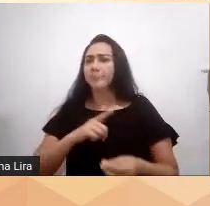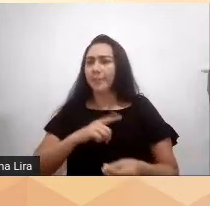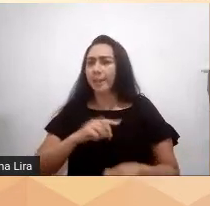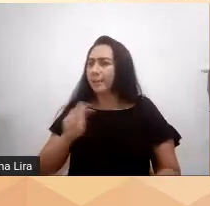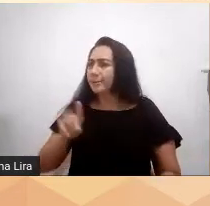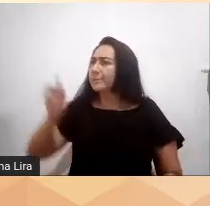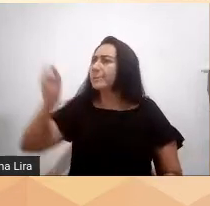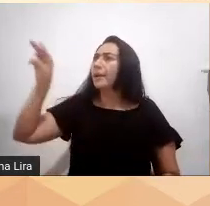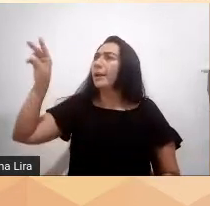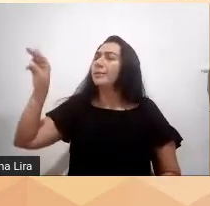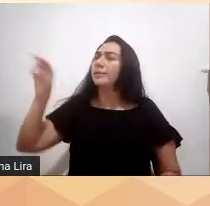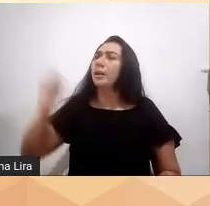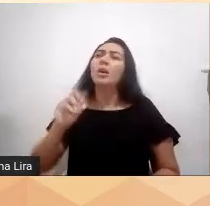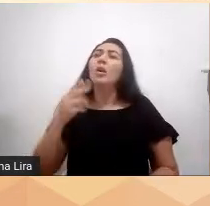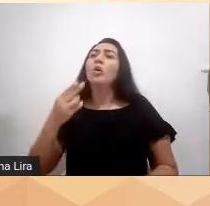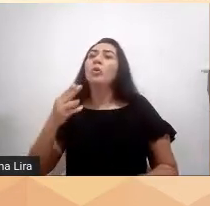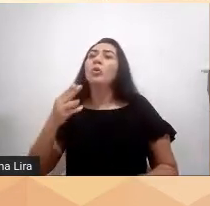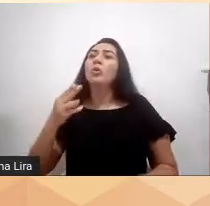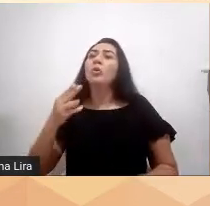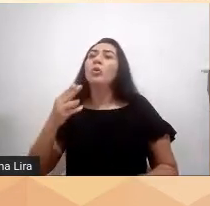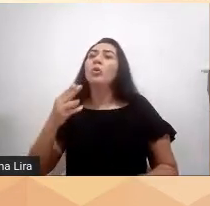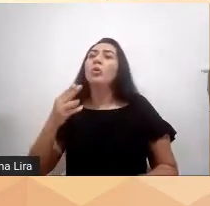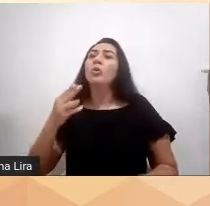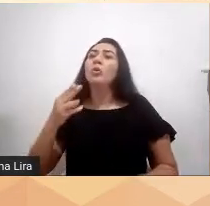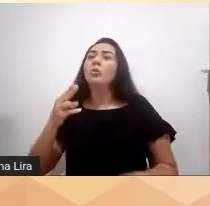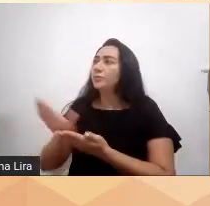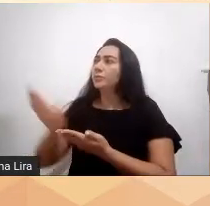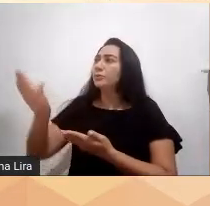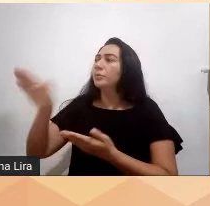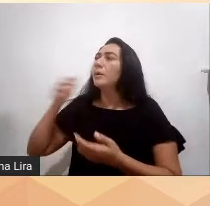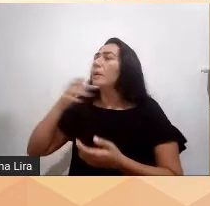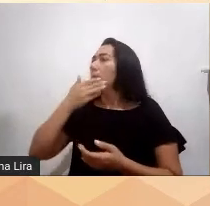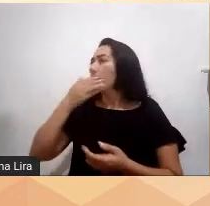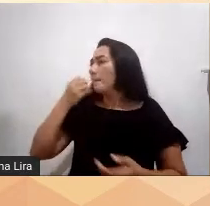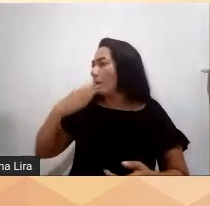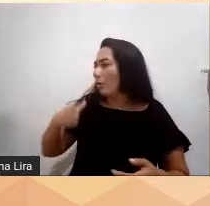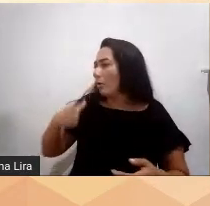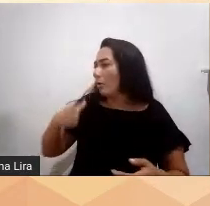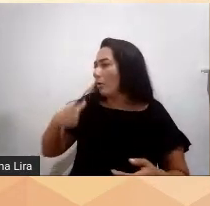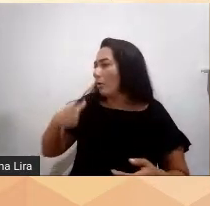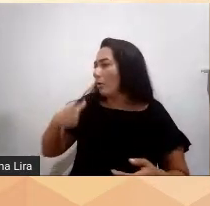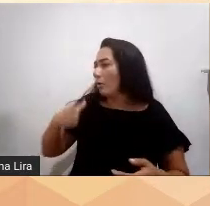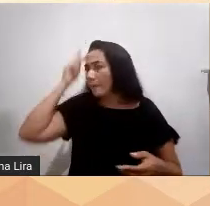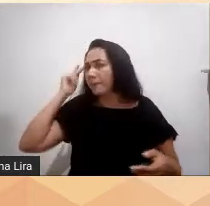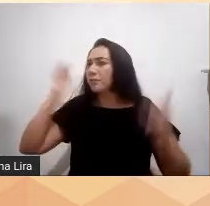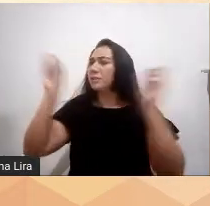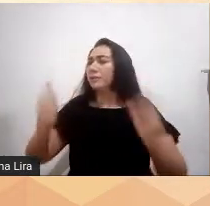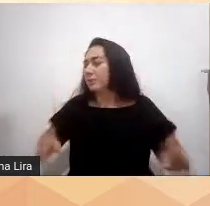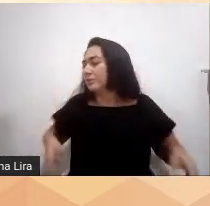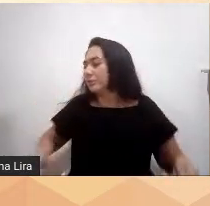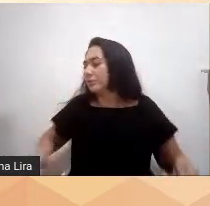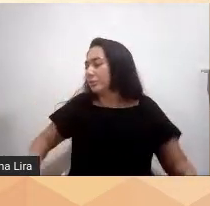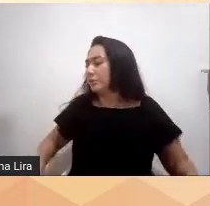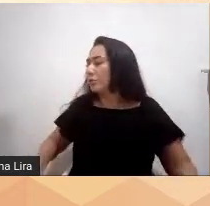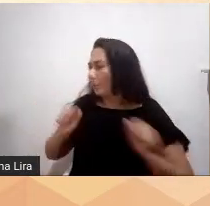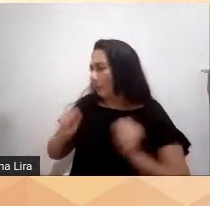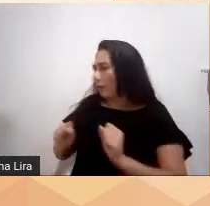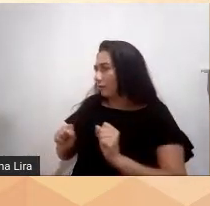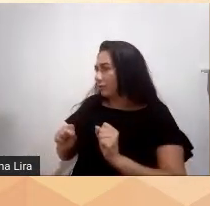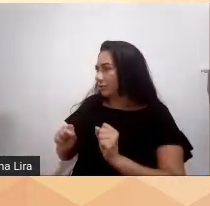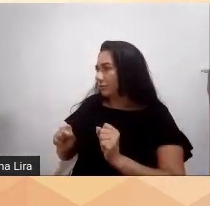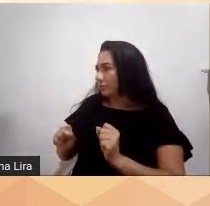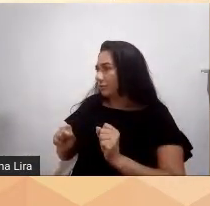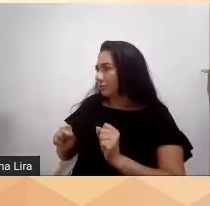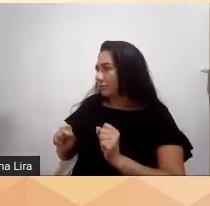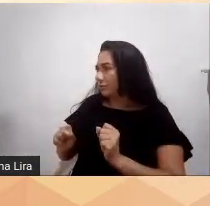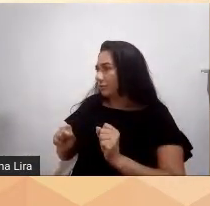Tudo para quê? Para que na hora de fazer a divulgação, ter aquele ícone que nem tem no folder que foi